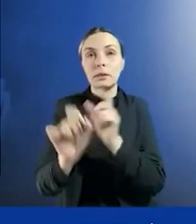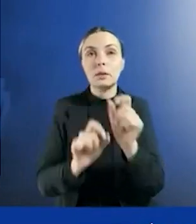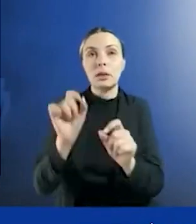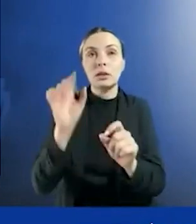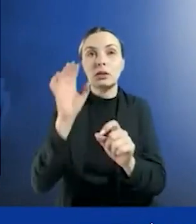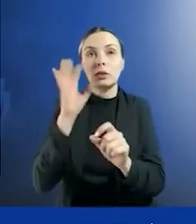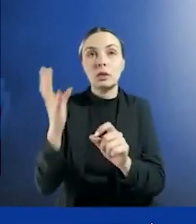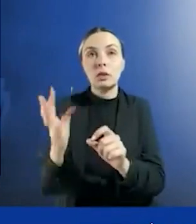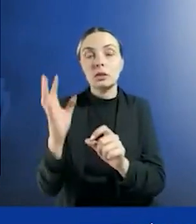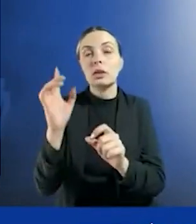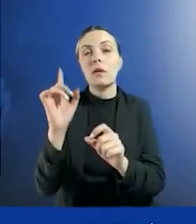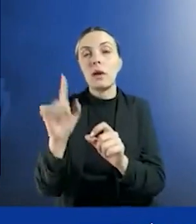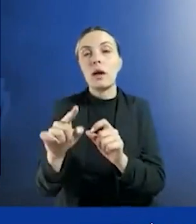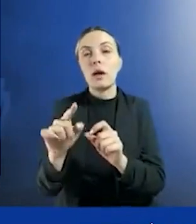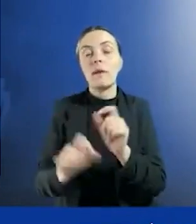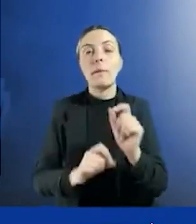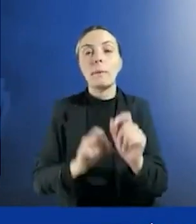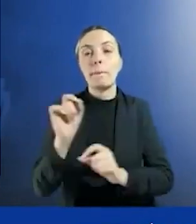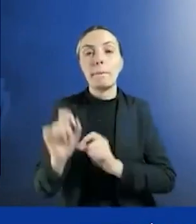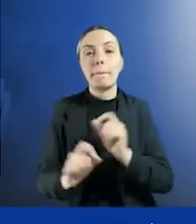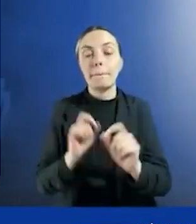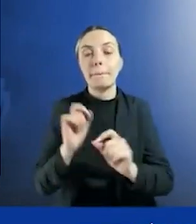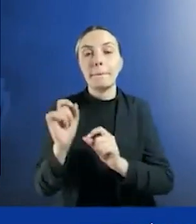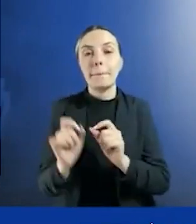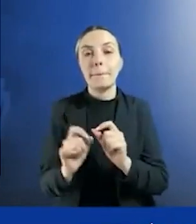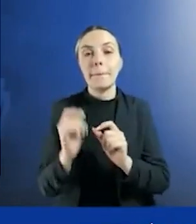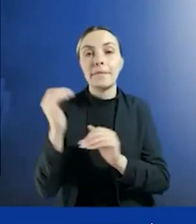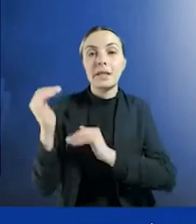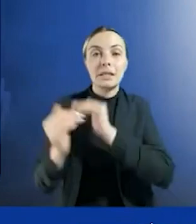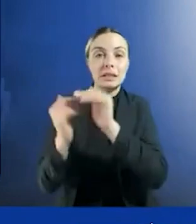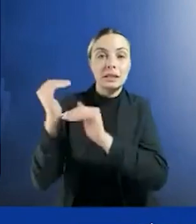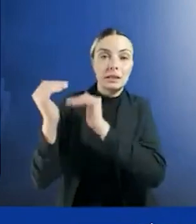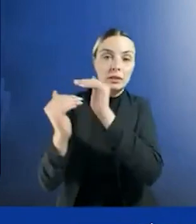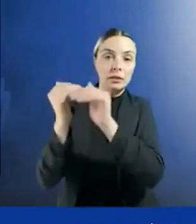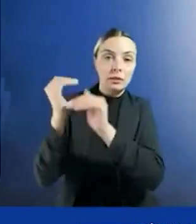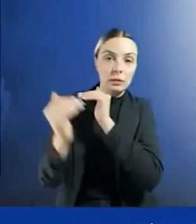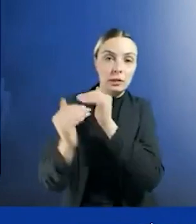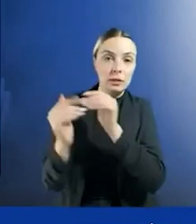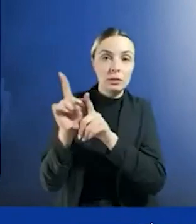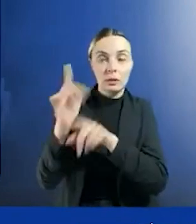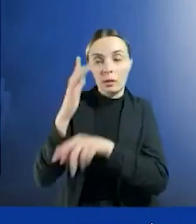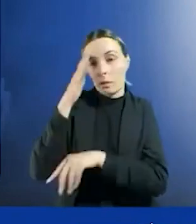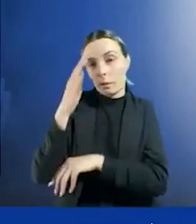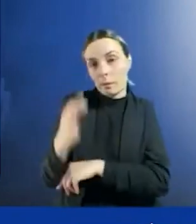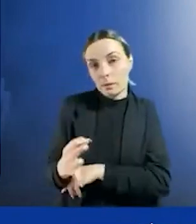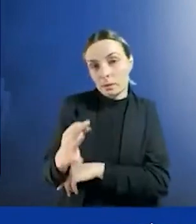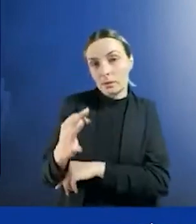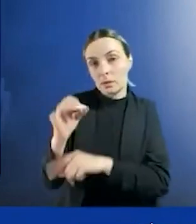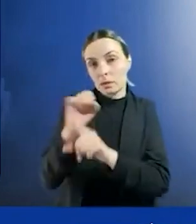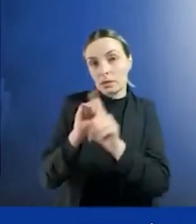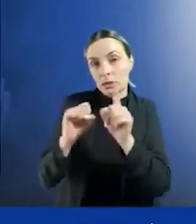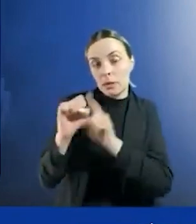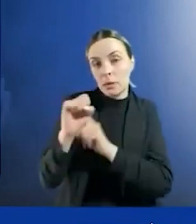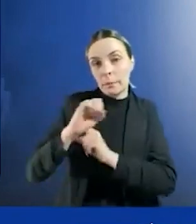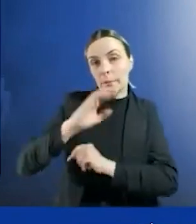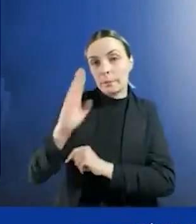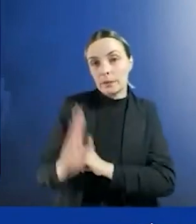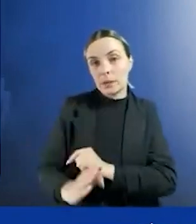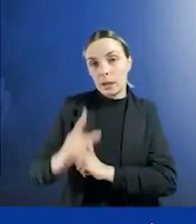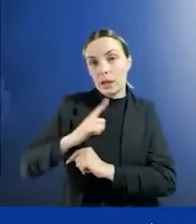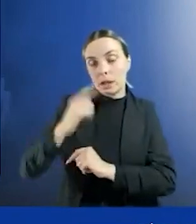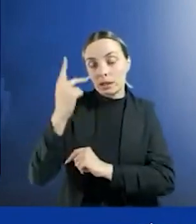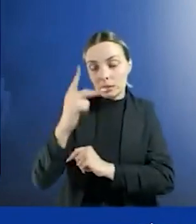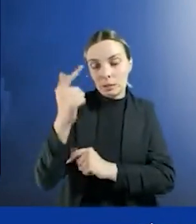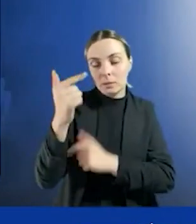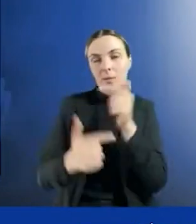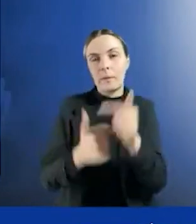fruto do desenvolvimento e do entendimento que a sociedade brasileira teve do seu trabalho, Dr. Hatan. Então, a